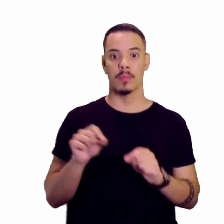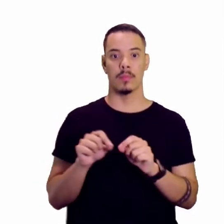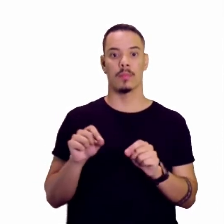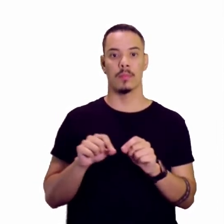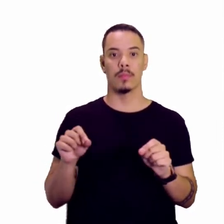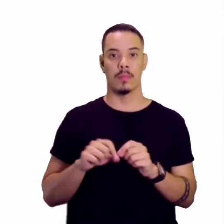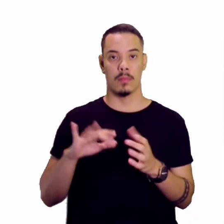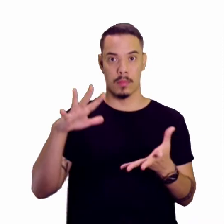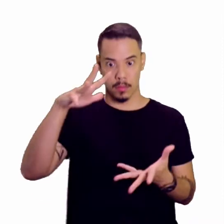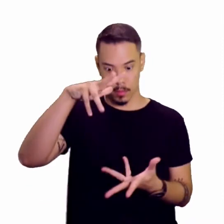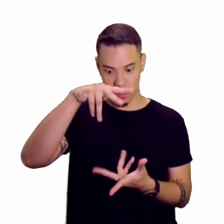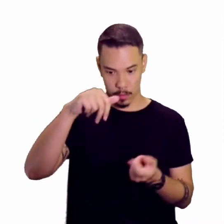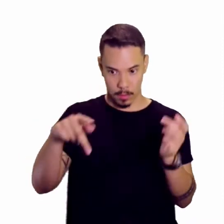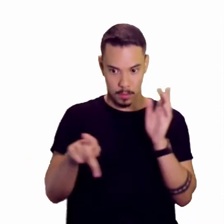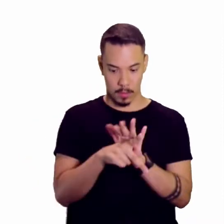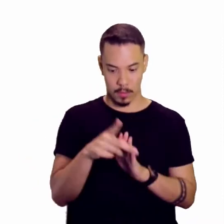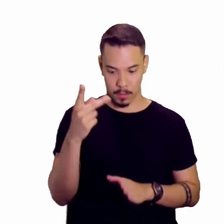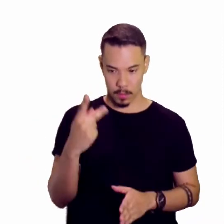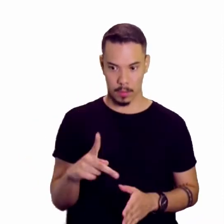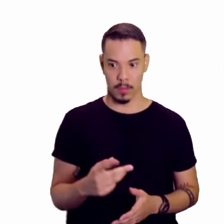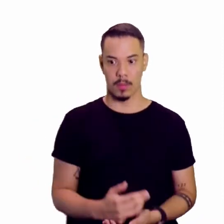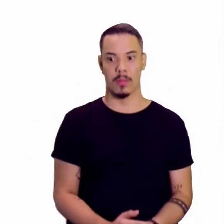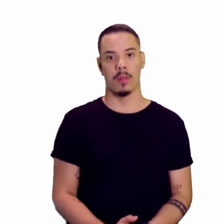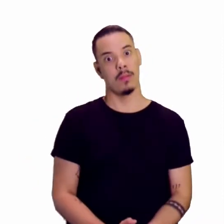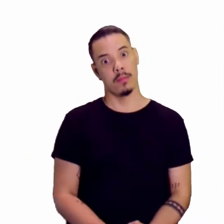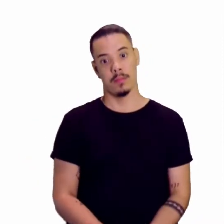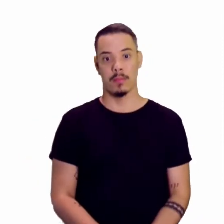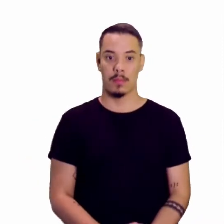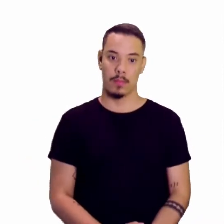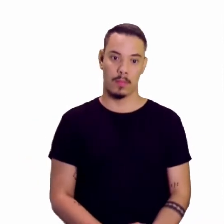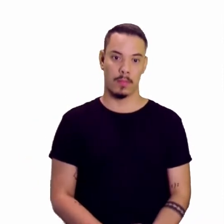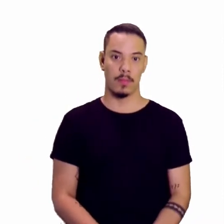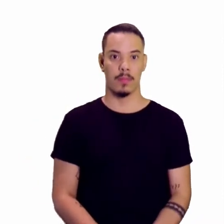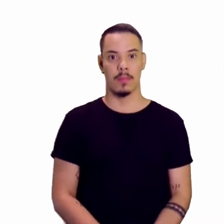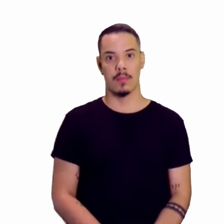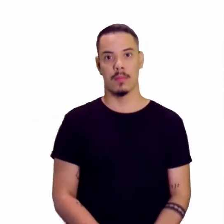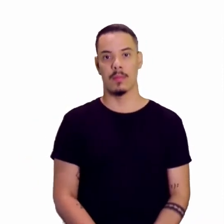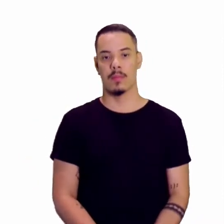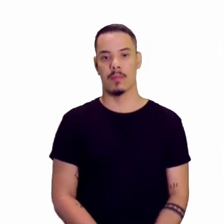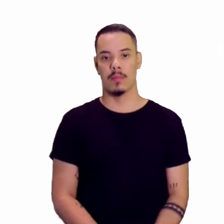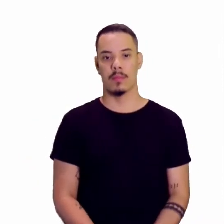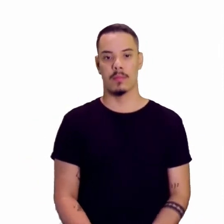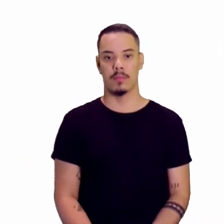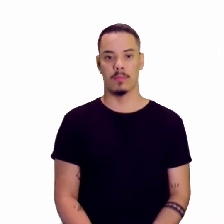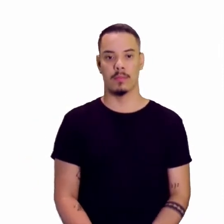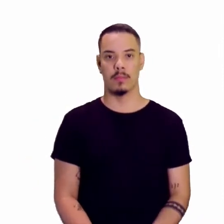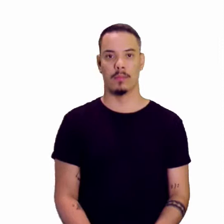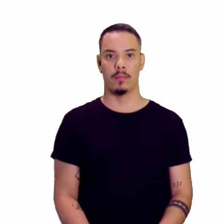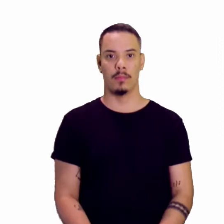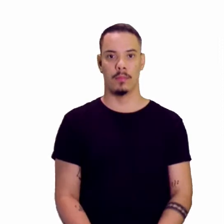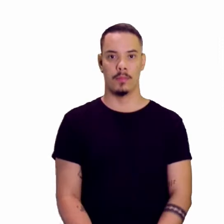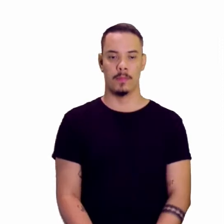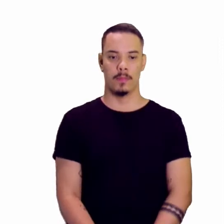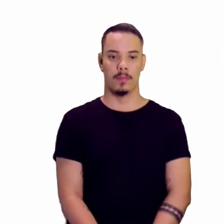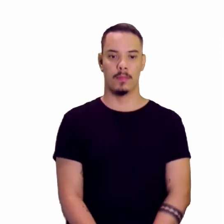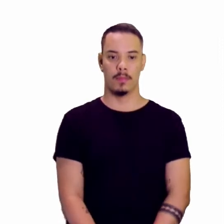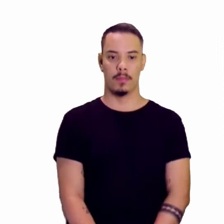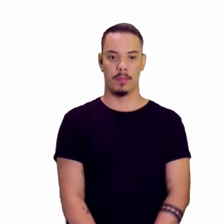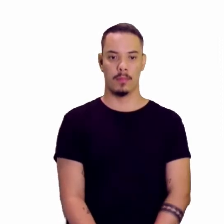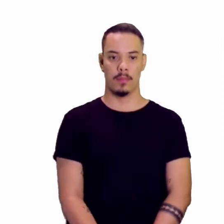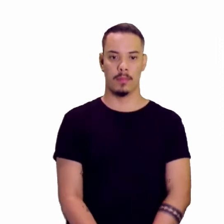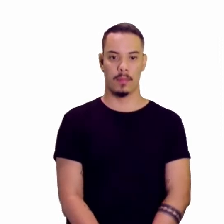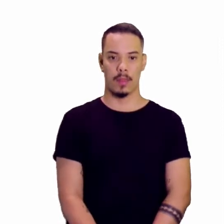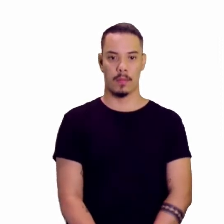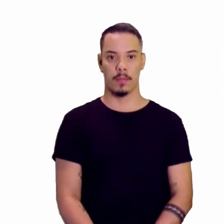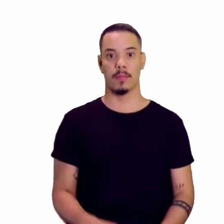estão no planeta Terra, supõe-se, né? Claro. Eu acredito que sim, não viajamos ainda para os planetas. Pois é, então eles estão sujeitos à força-peso,